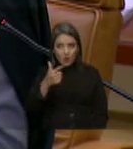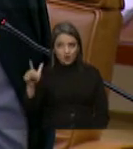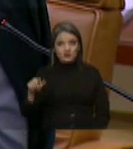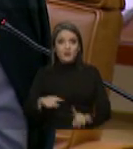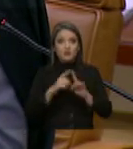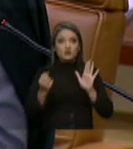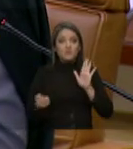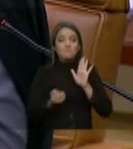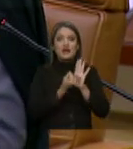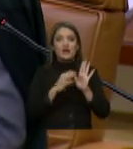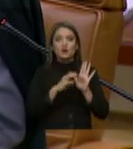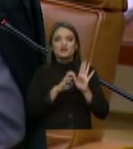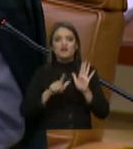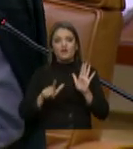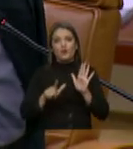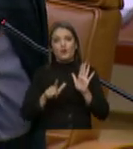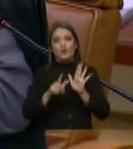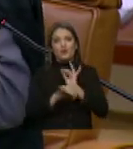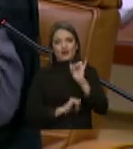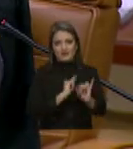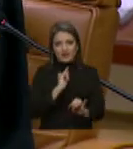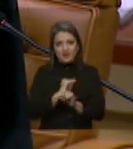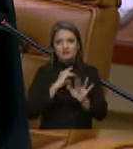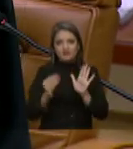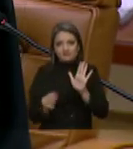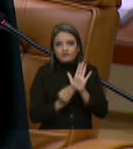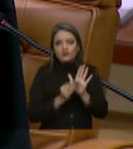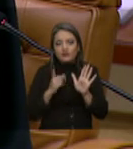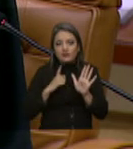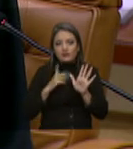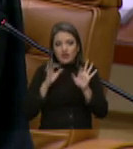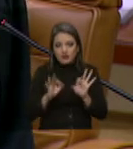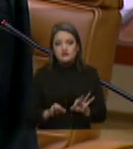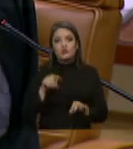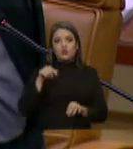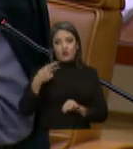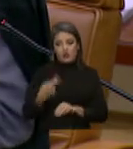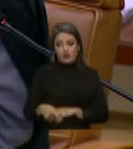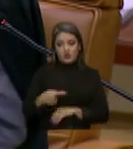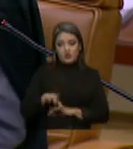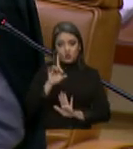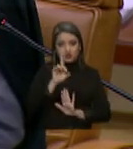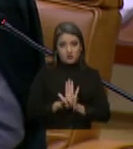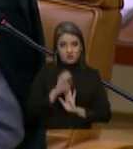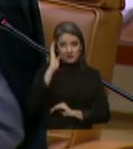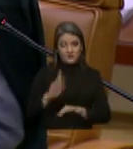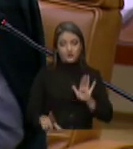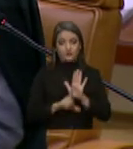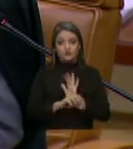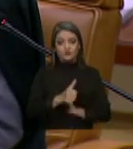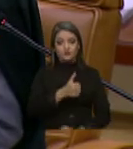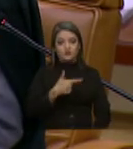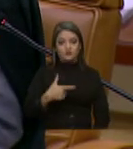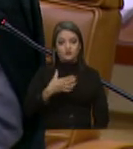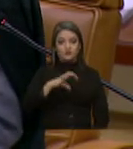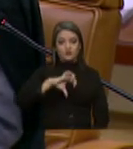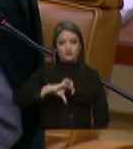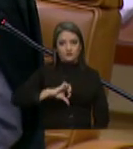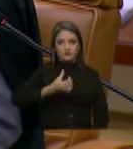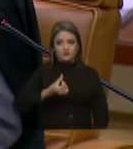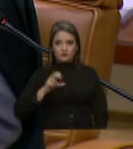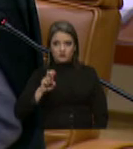da internet incorporado no direito nosso brasileiro por meio da lei 12.965 de